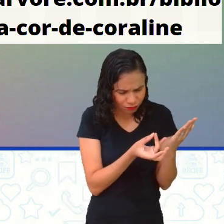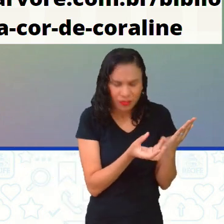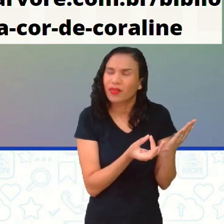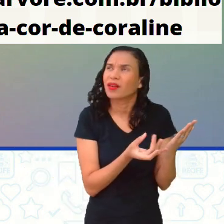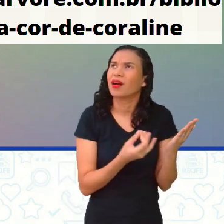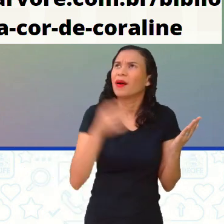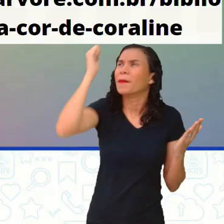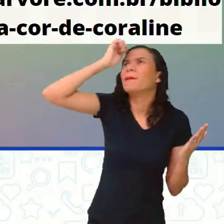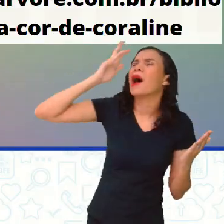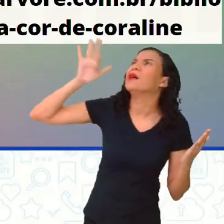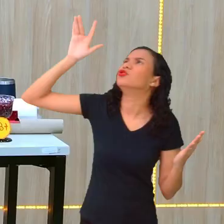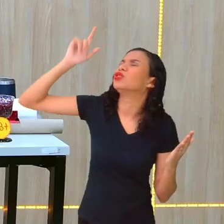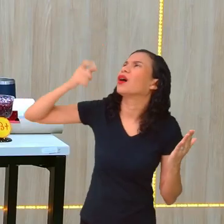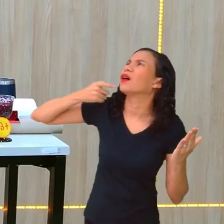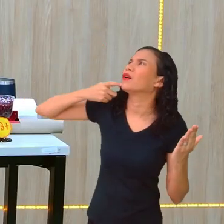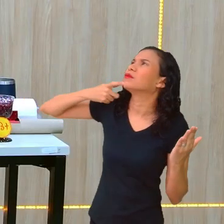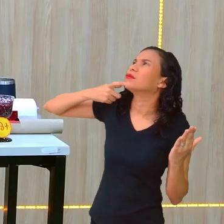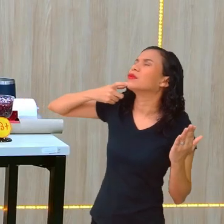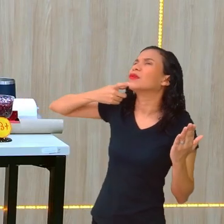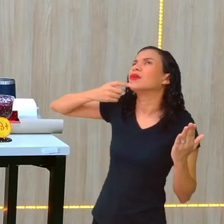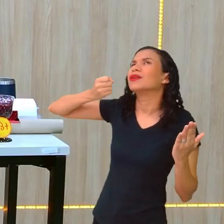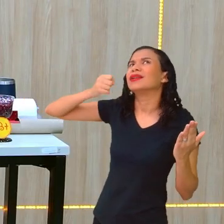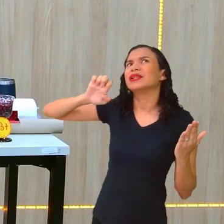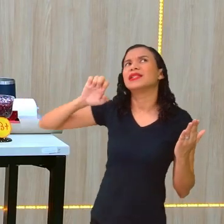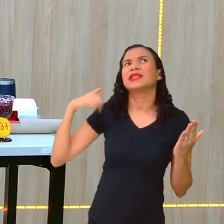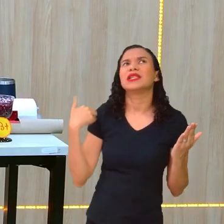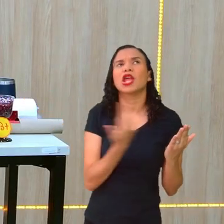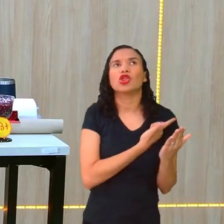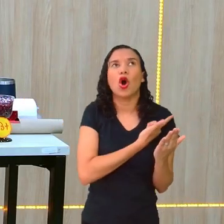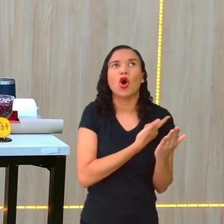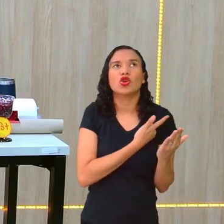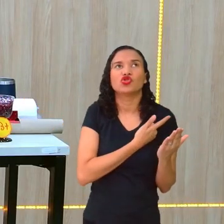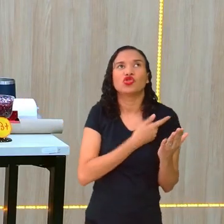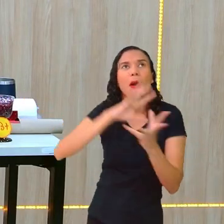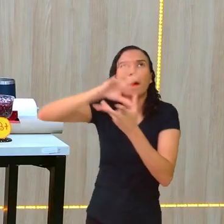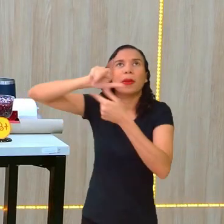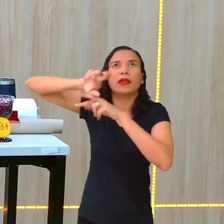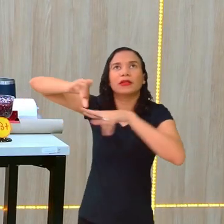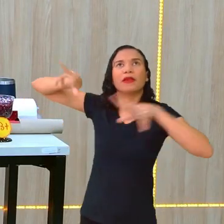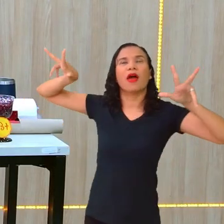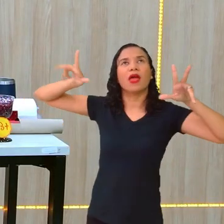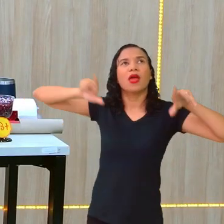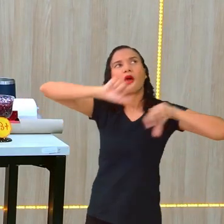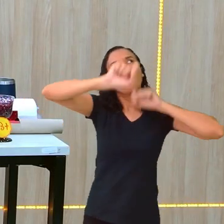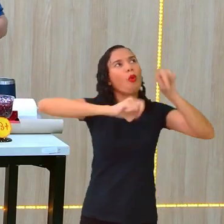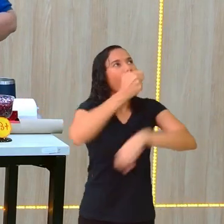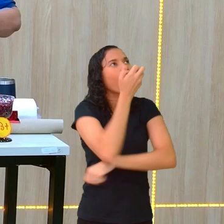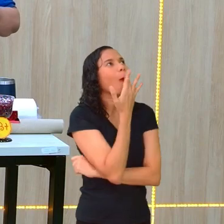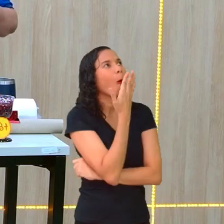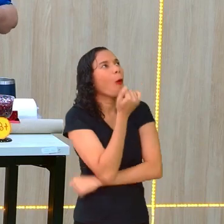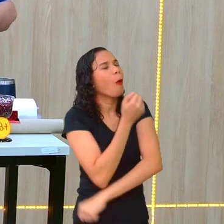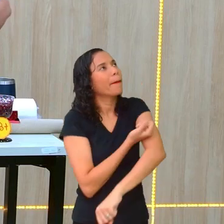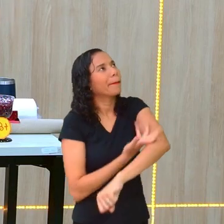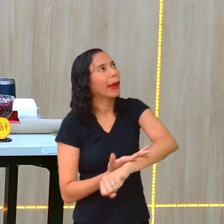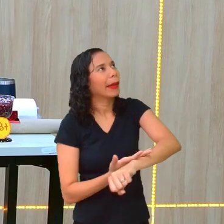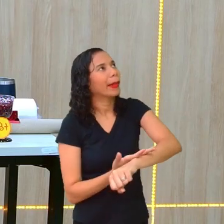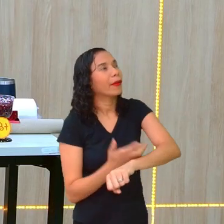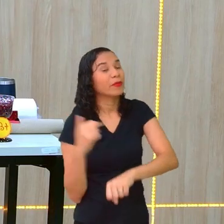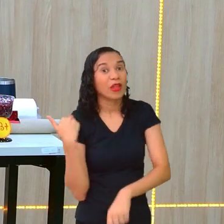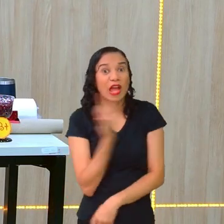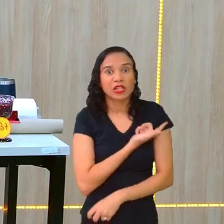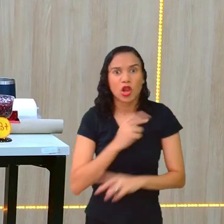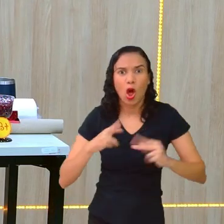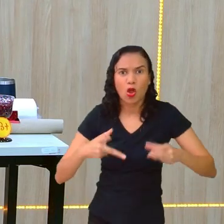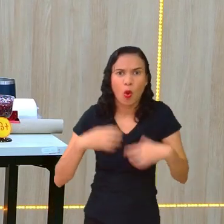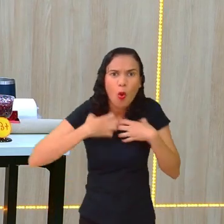a imaginar. Aí ela diz, se fôssemos marcianos, que cor eu ia dar para Pedrinho? Se estivéssemos roxos